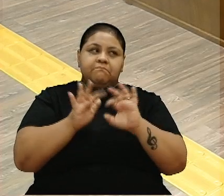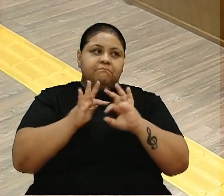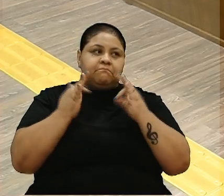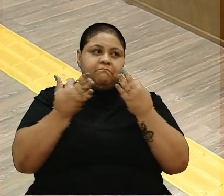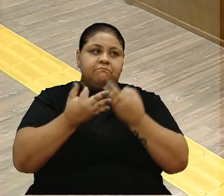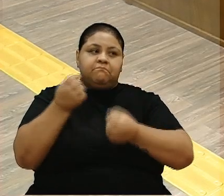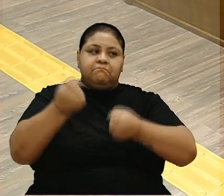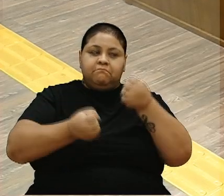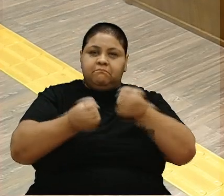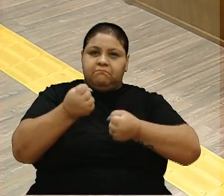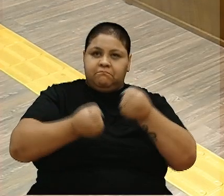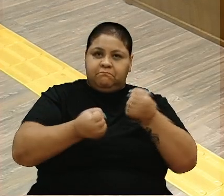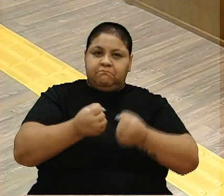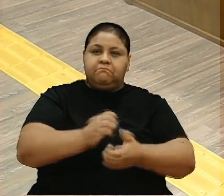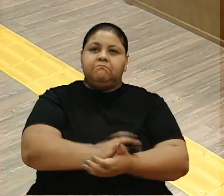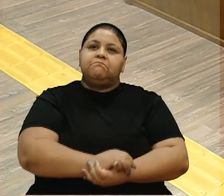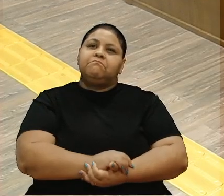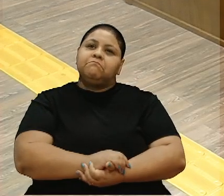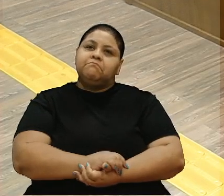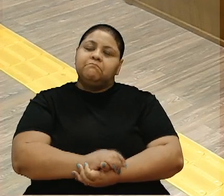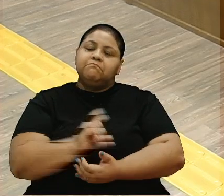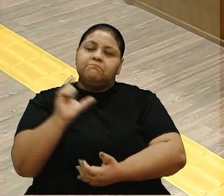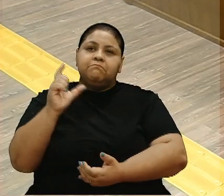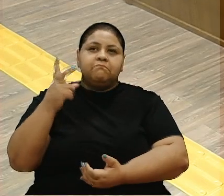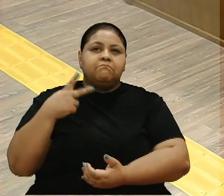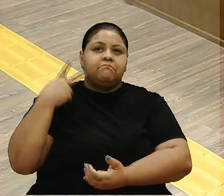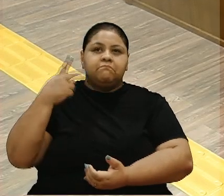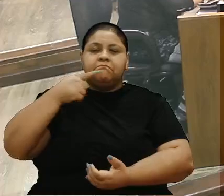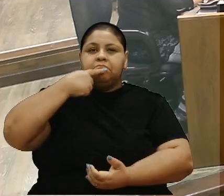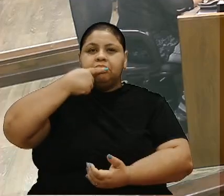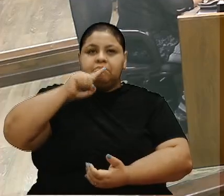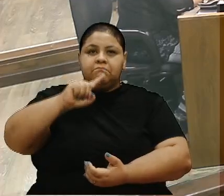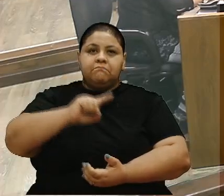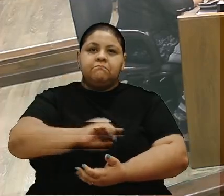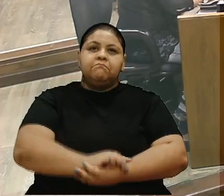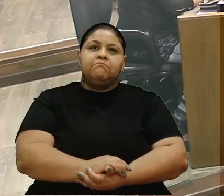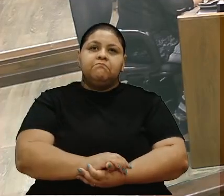piloto Chornadir e amigos também. A palavra é vereador Caleb Garbim.